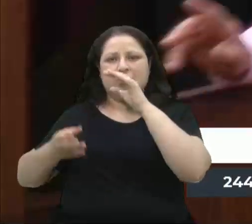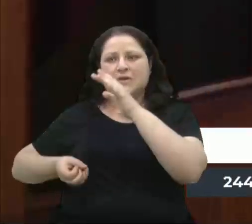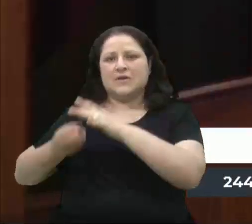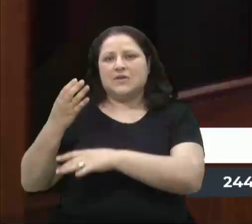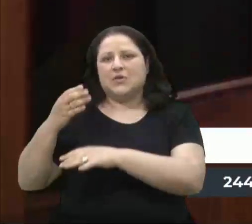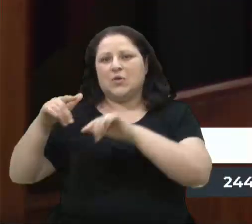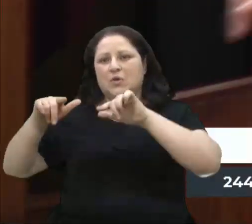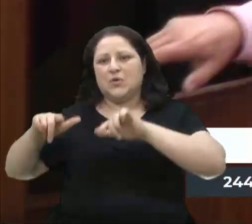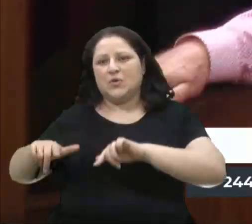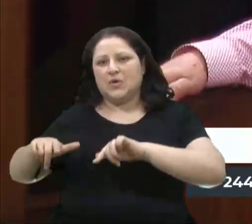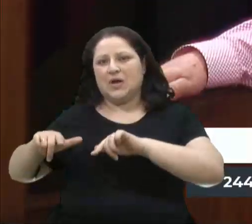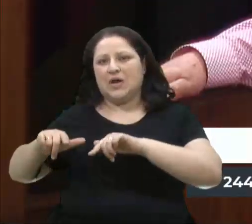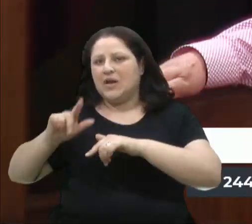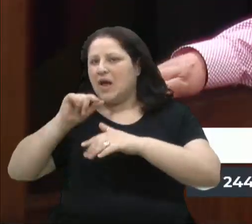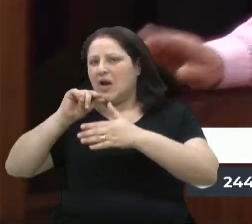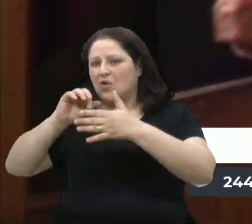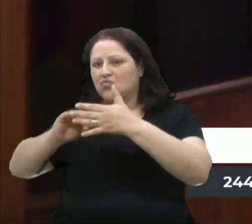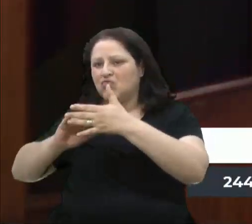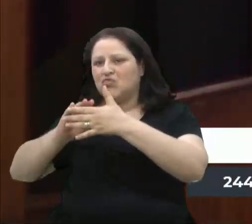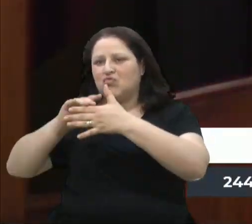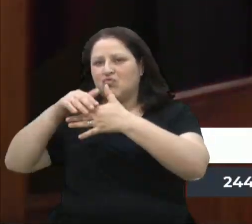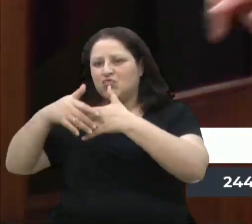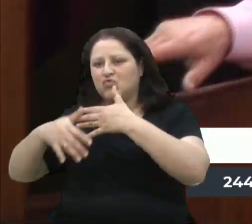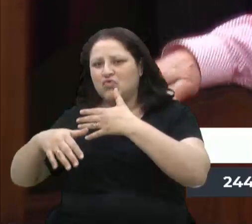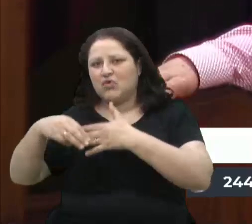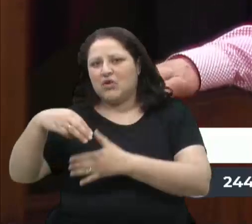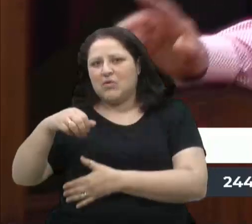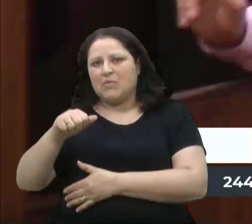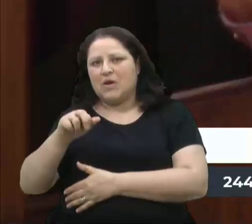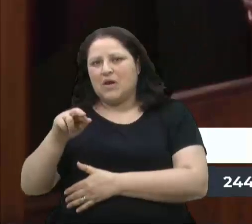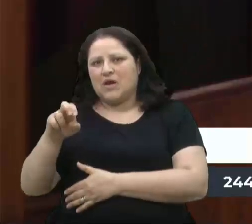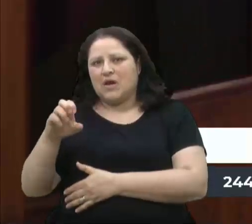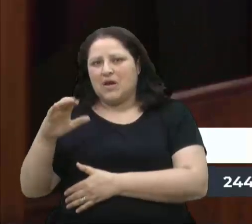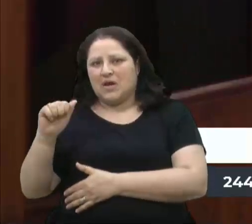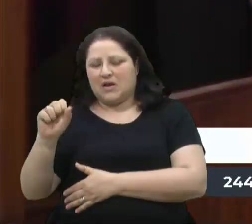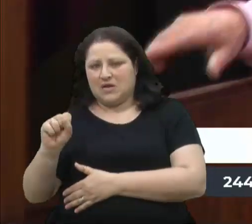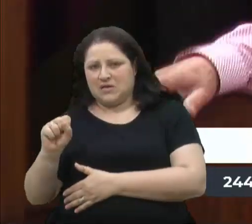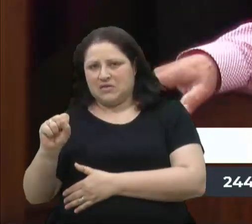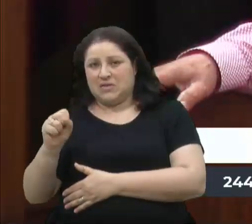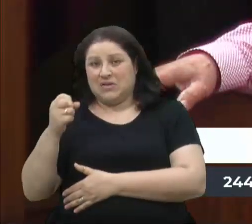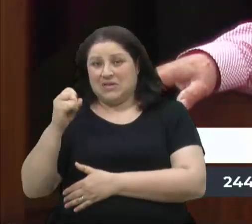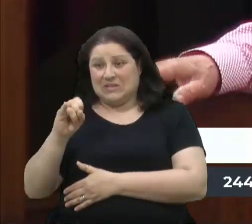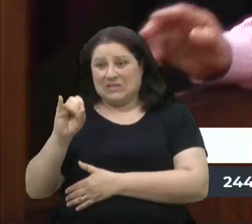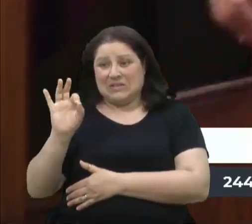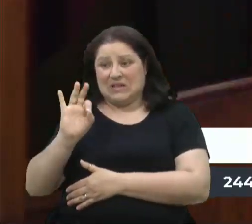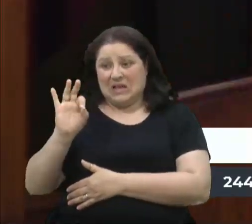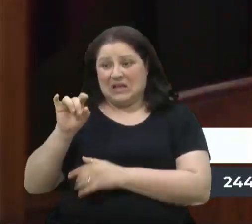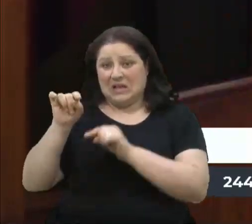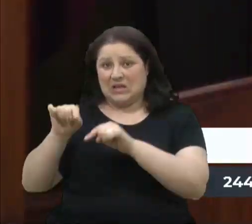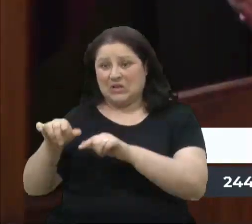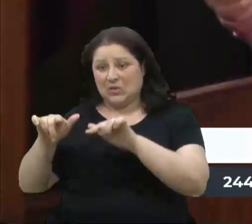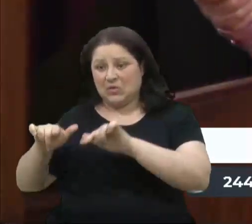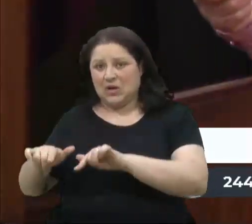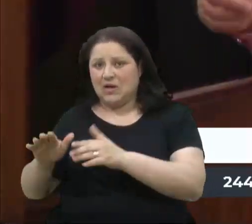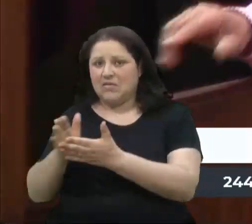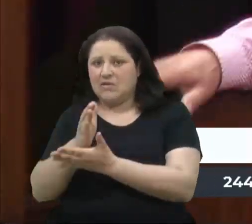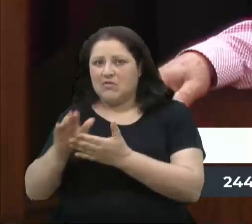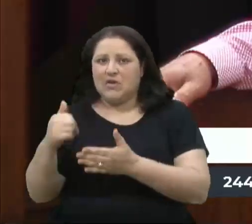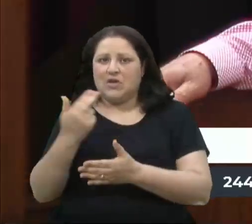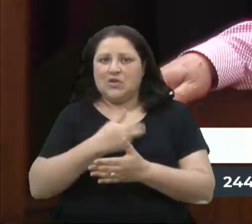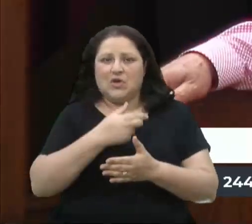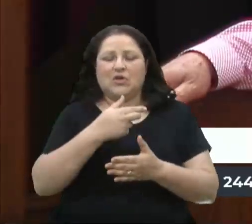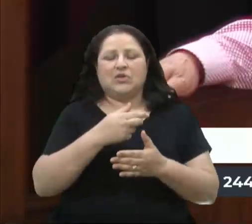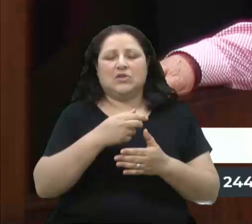Marecas, talvez nós estaríamos tomando esgoto filtrado, como em algumas regiões. Então nós temos água de